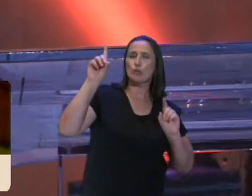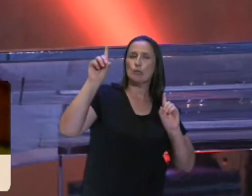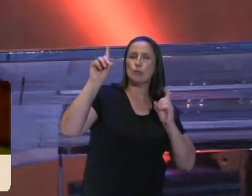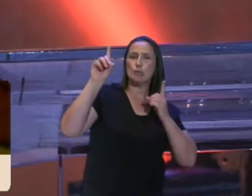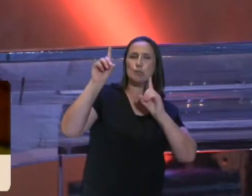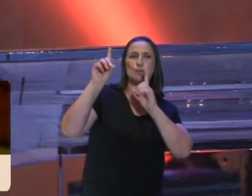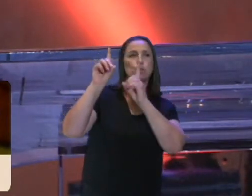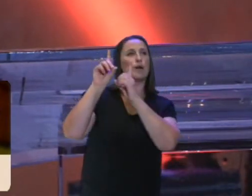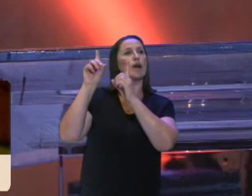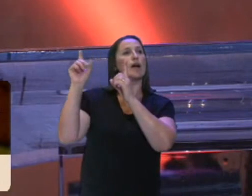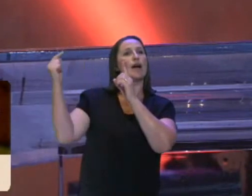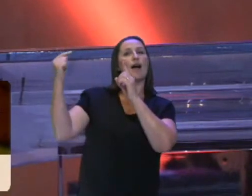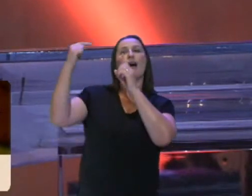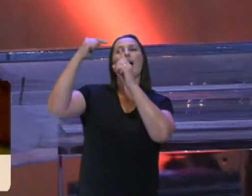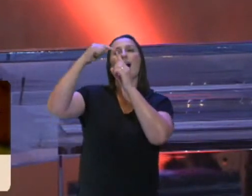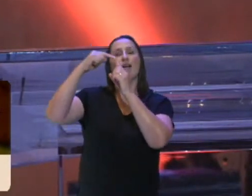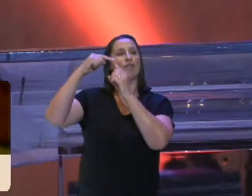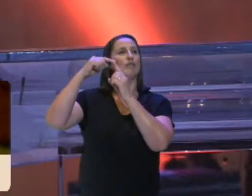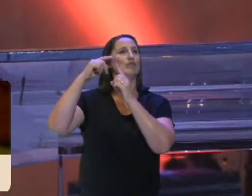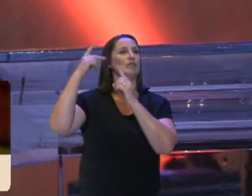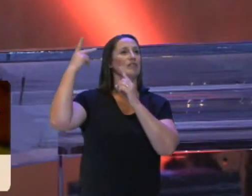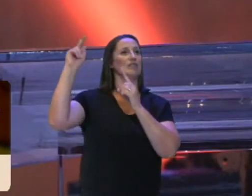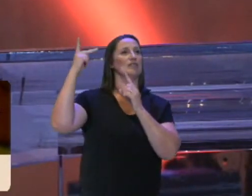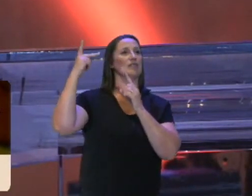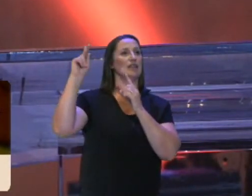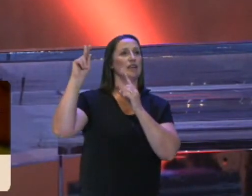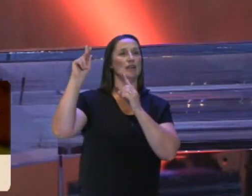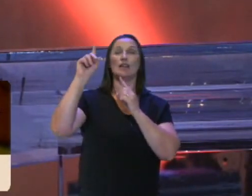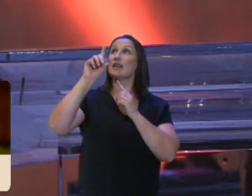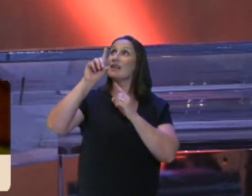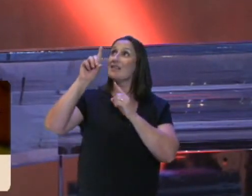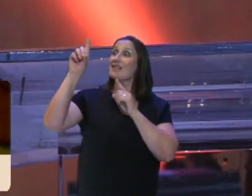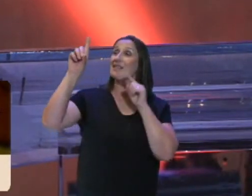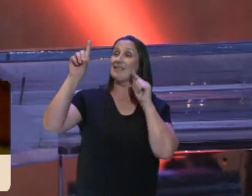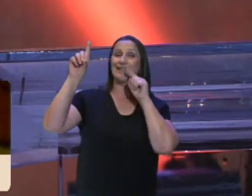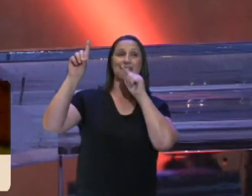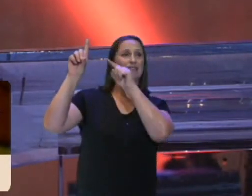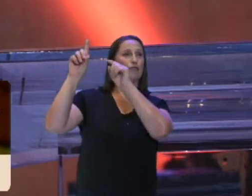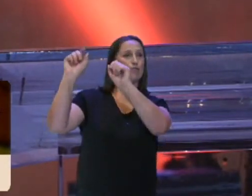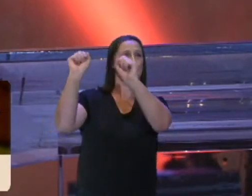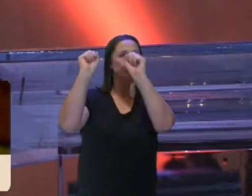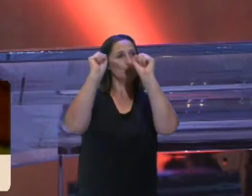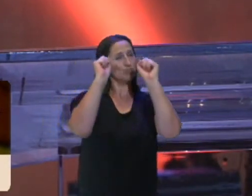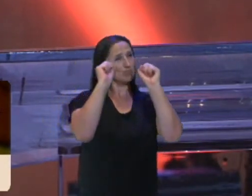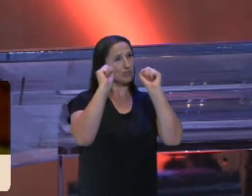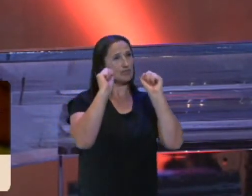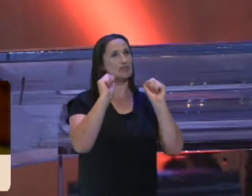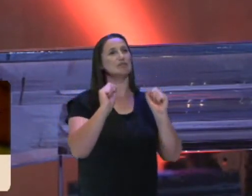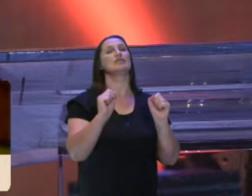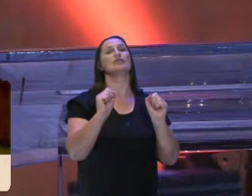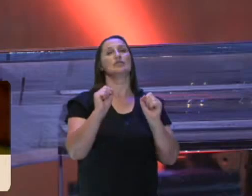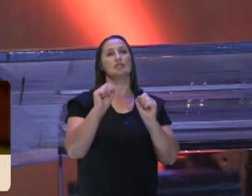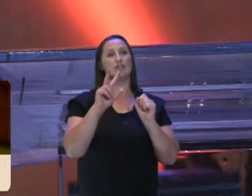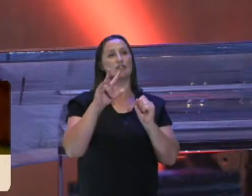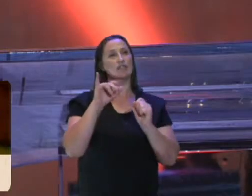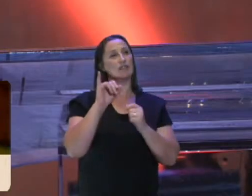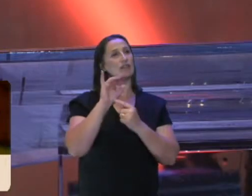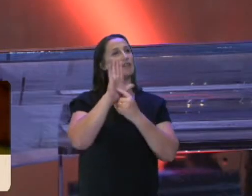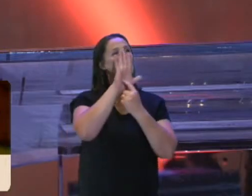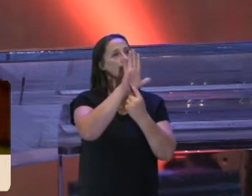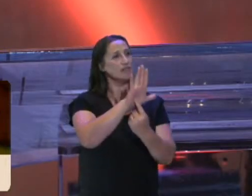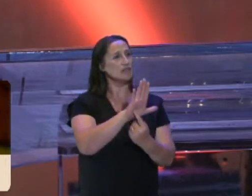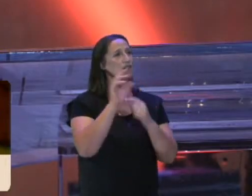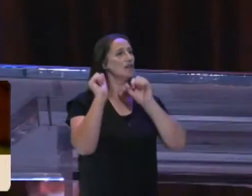Deus. Por quê? Porque o Deus Todo-Poderoso vai se revelar e